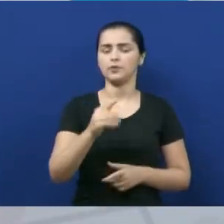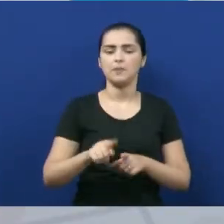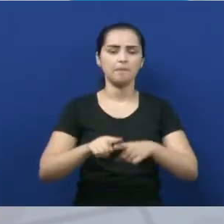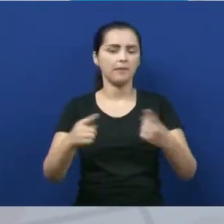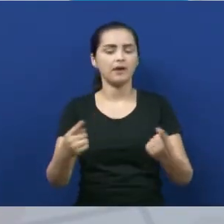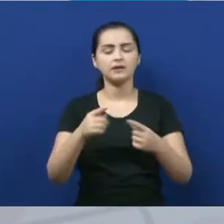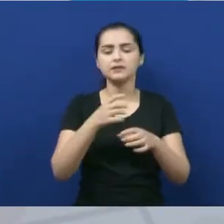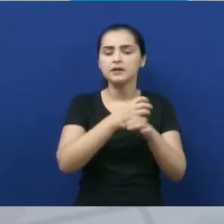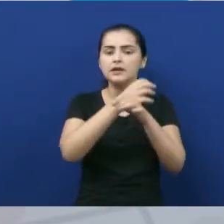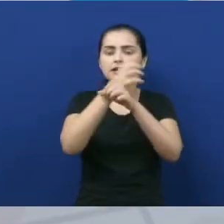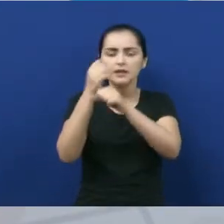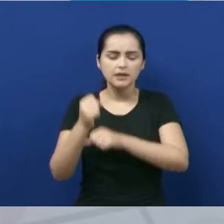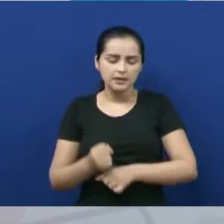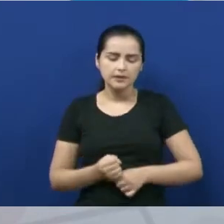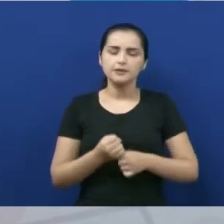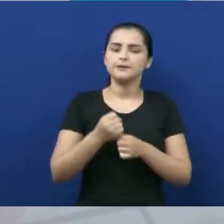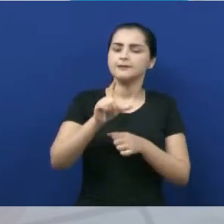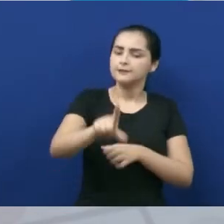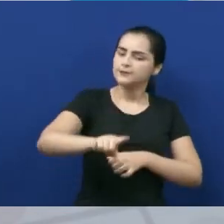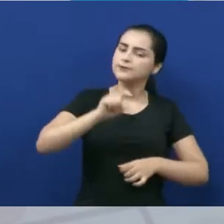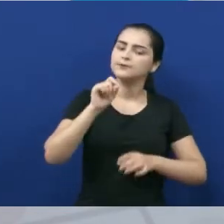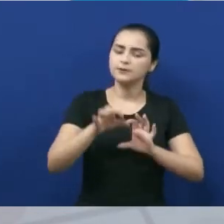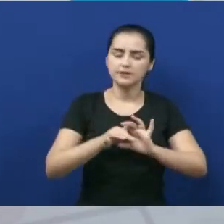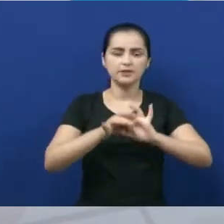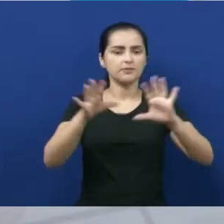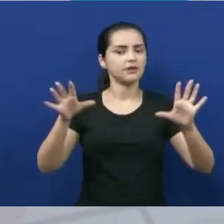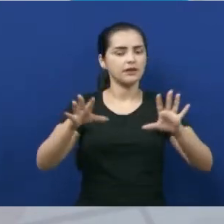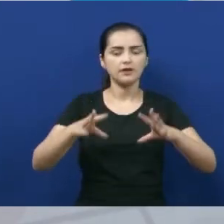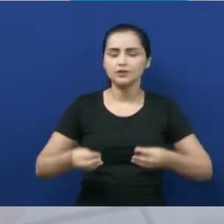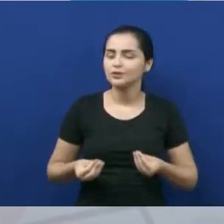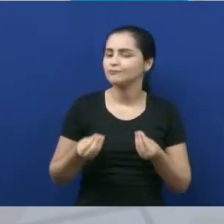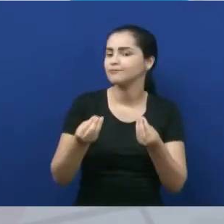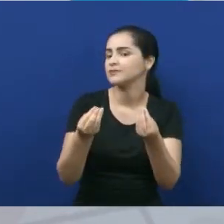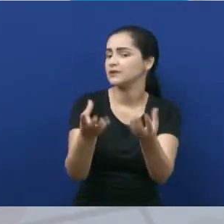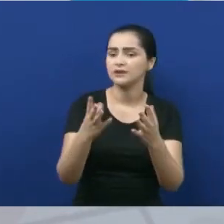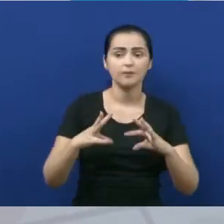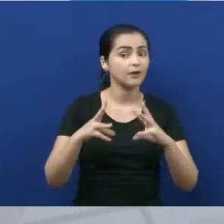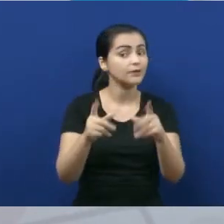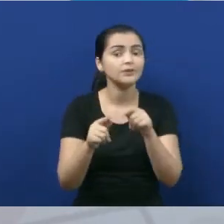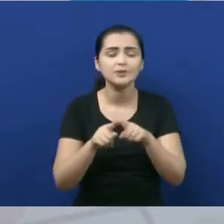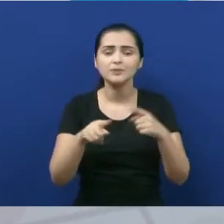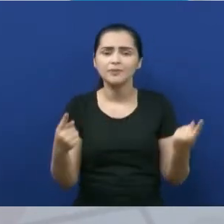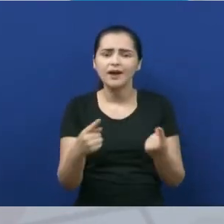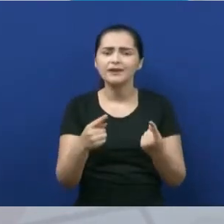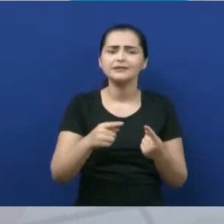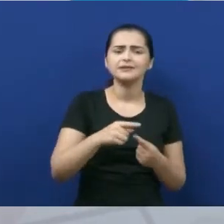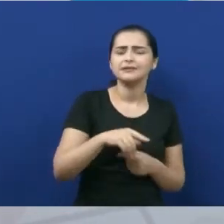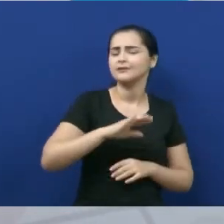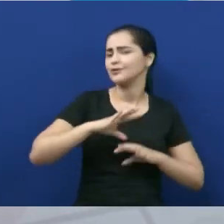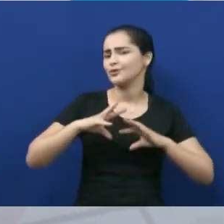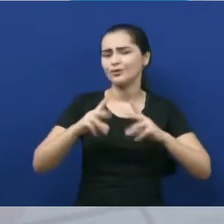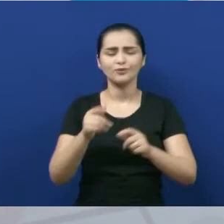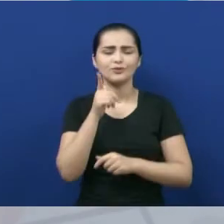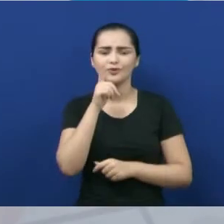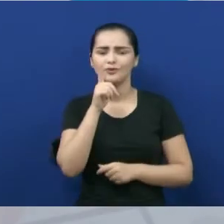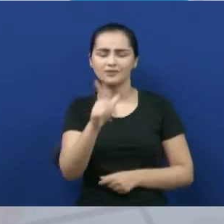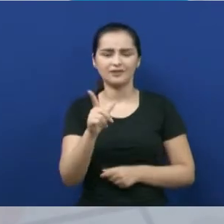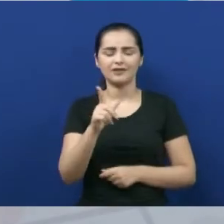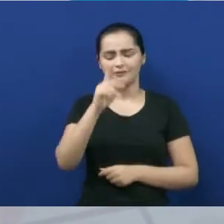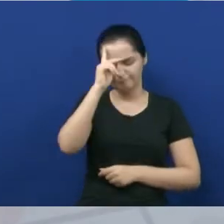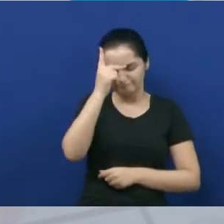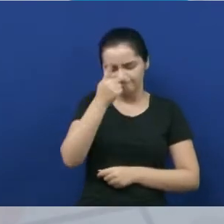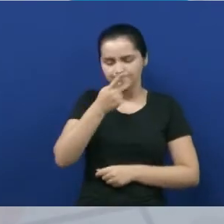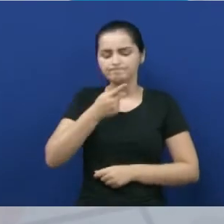ela é dada para todos mas nem todos possuem se essa capacidade de se auto